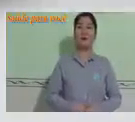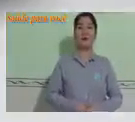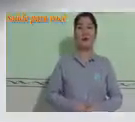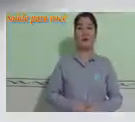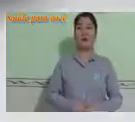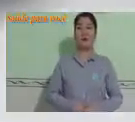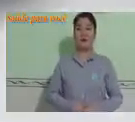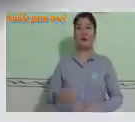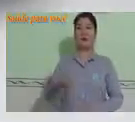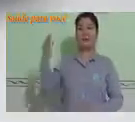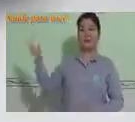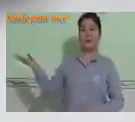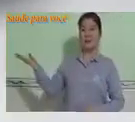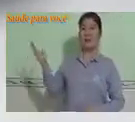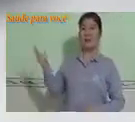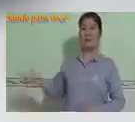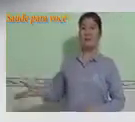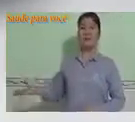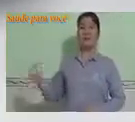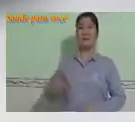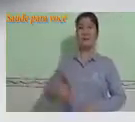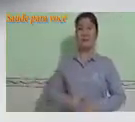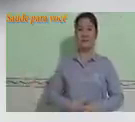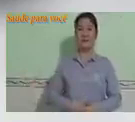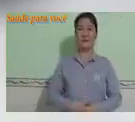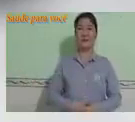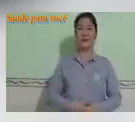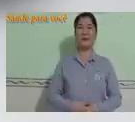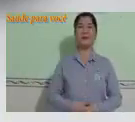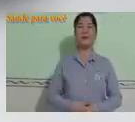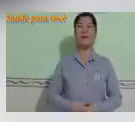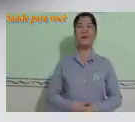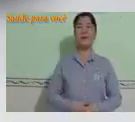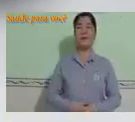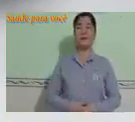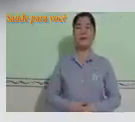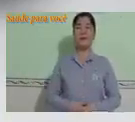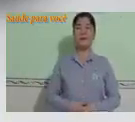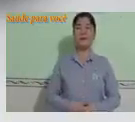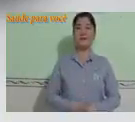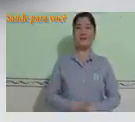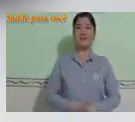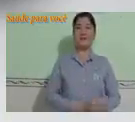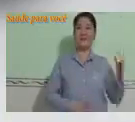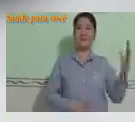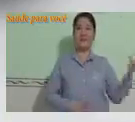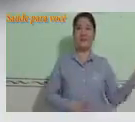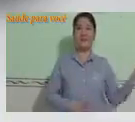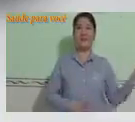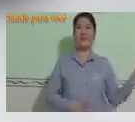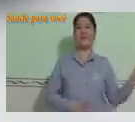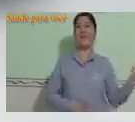TOMARSPLEMNTOS. Alguns suplementos que o médico pode indicar incluem protestosterone, provaquiletestex, por exemplo.